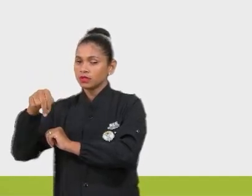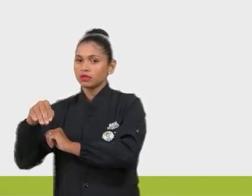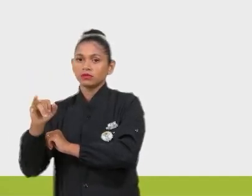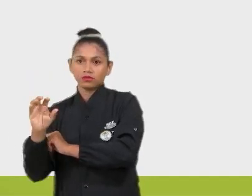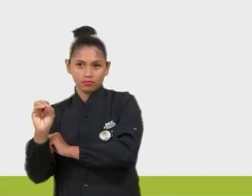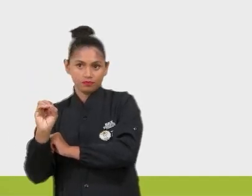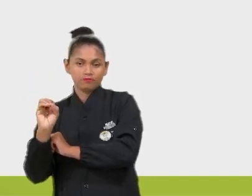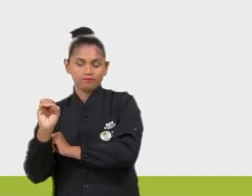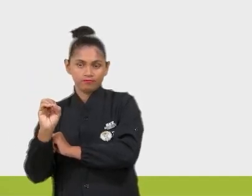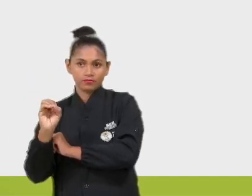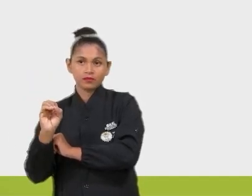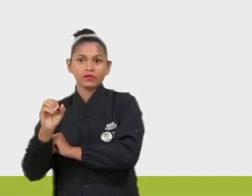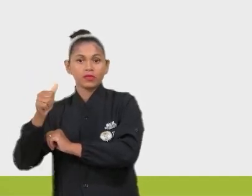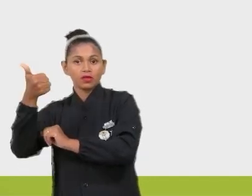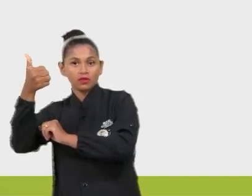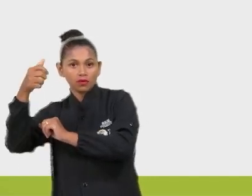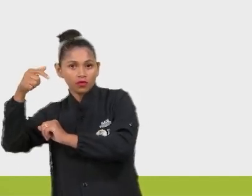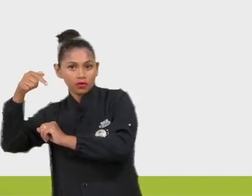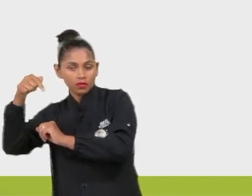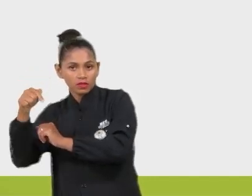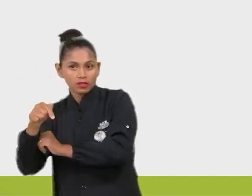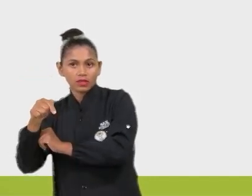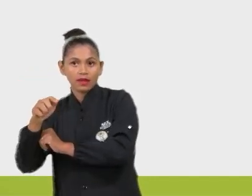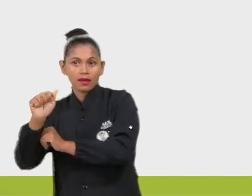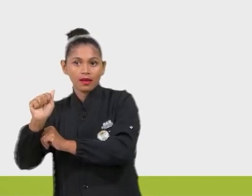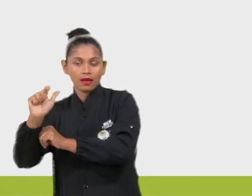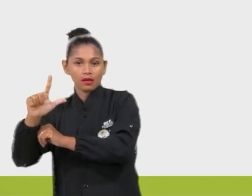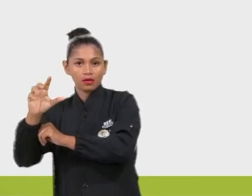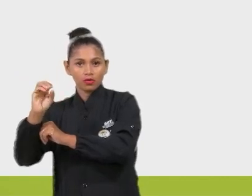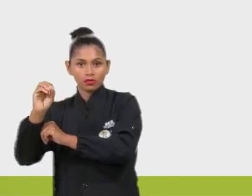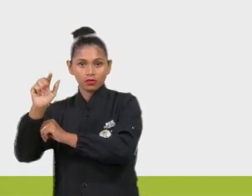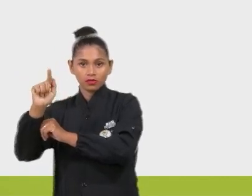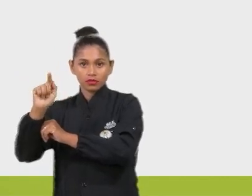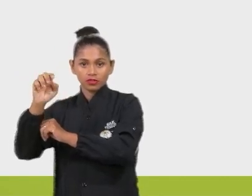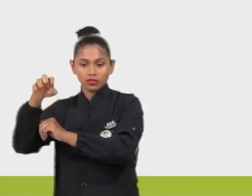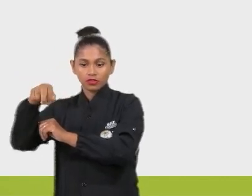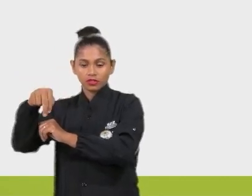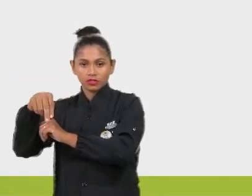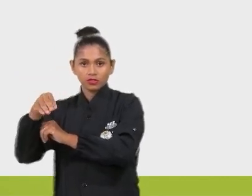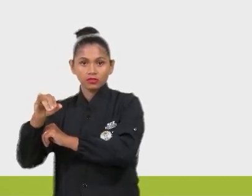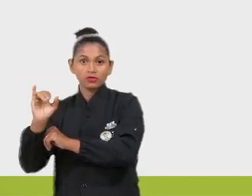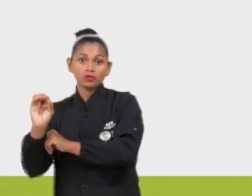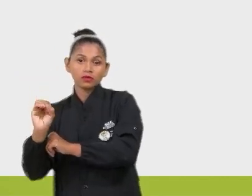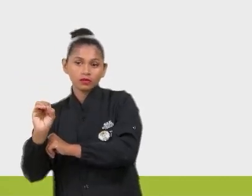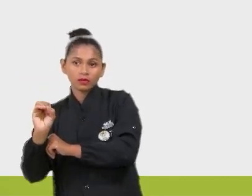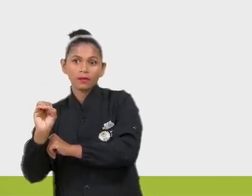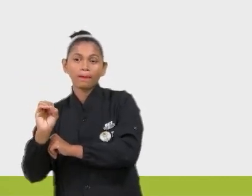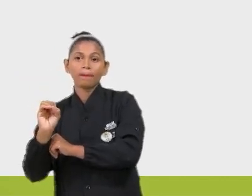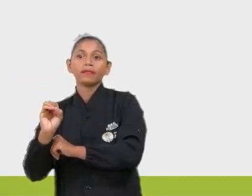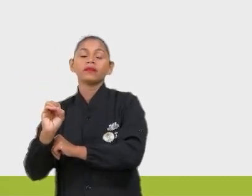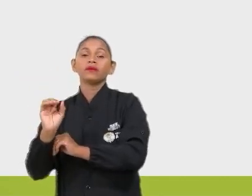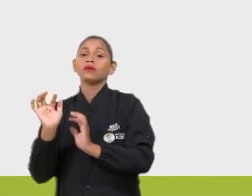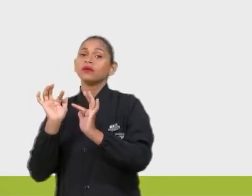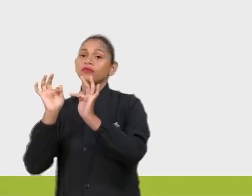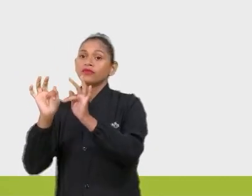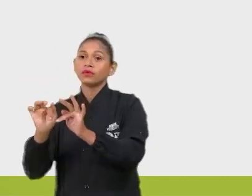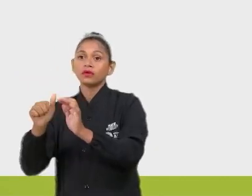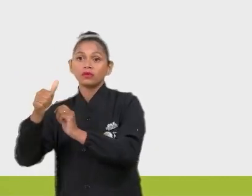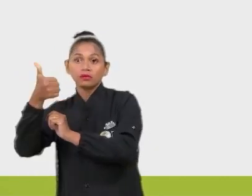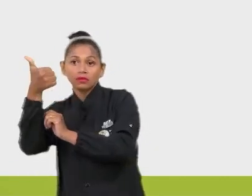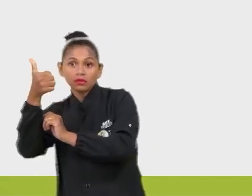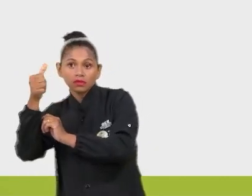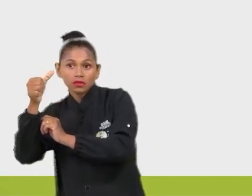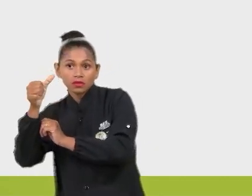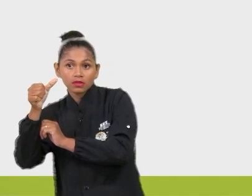de halogênios e, por fim, o que a gente tanto escuta e conhece também, a